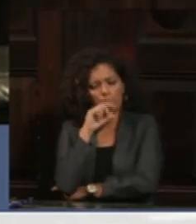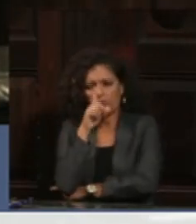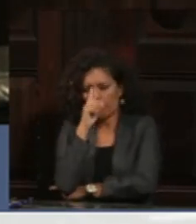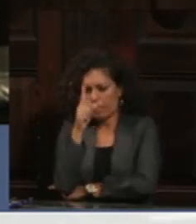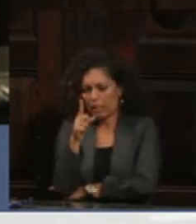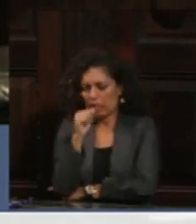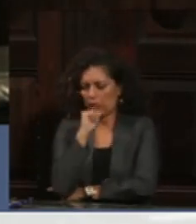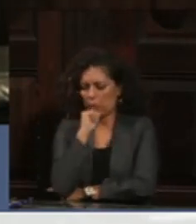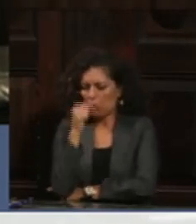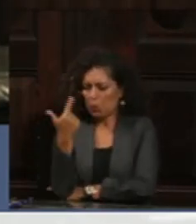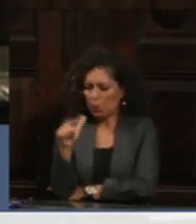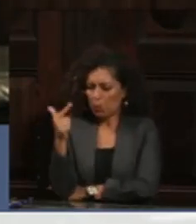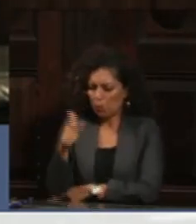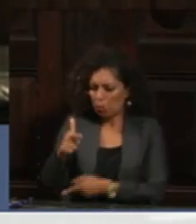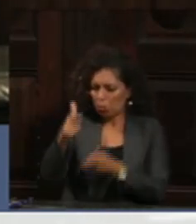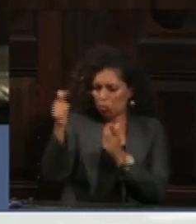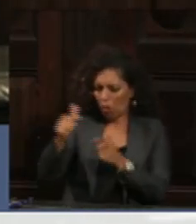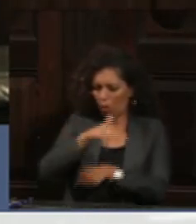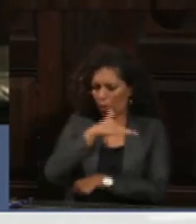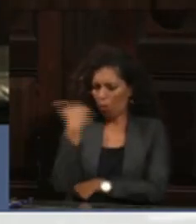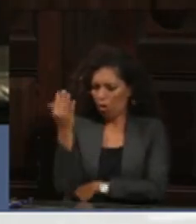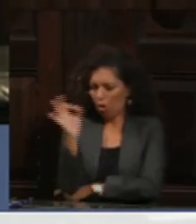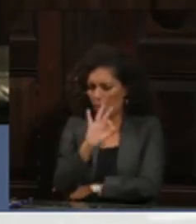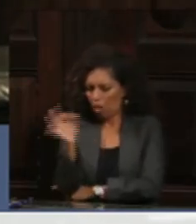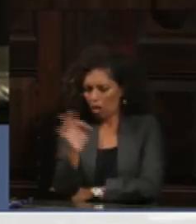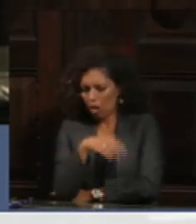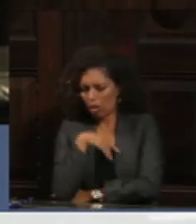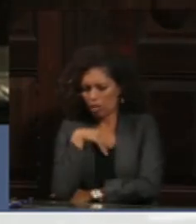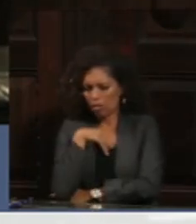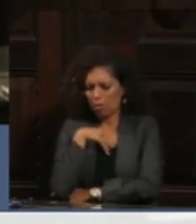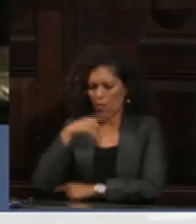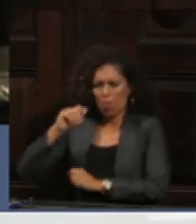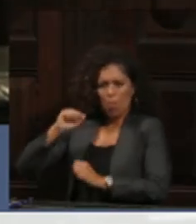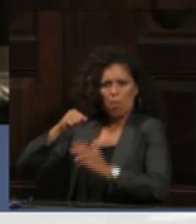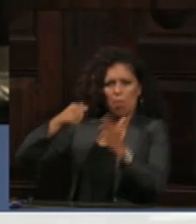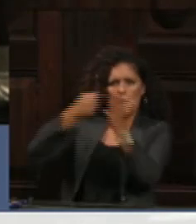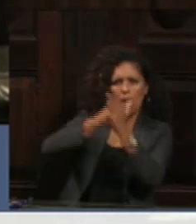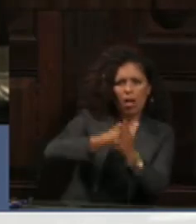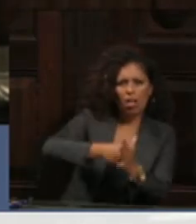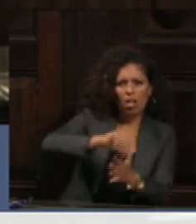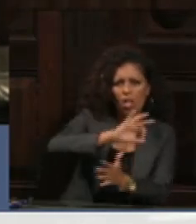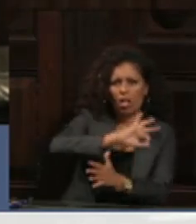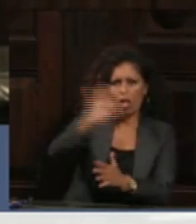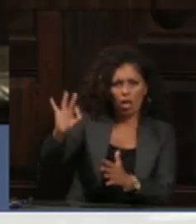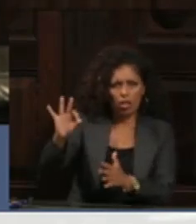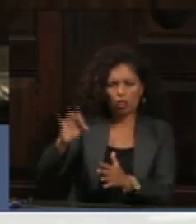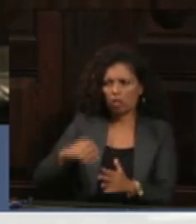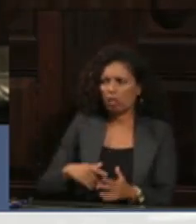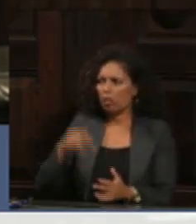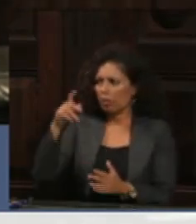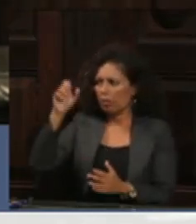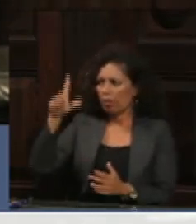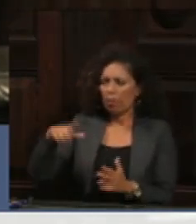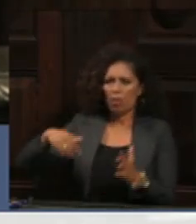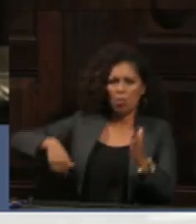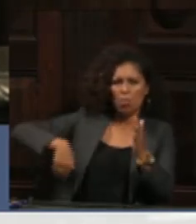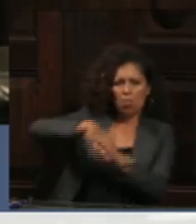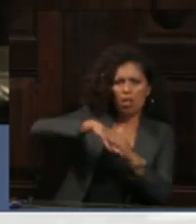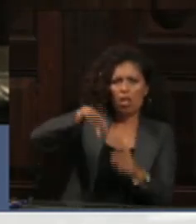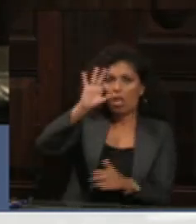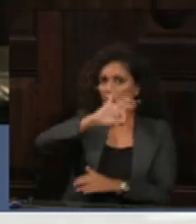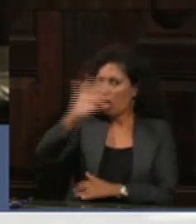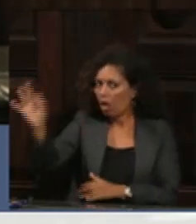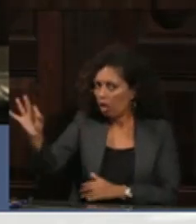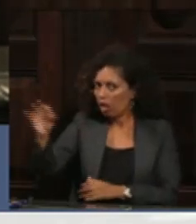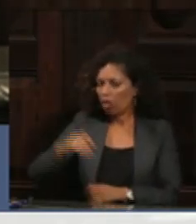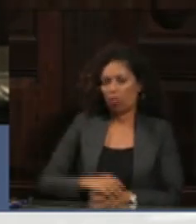tiro, sem nenhuma morte, sem pé na porta, sem nenhum tipo de interrupção de